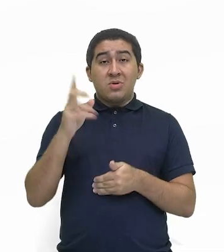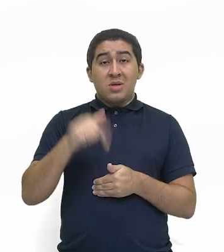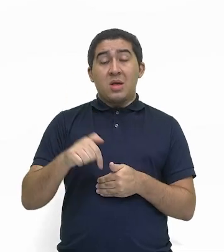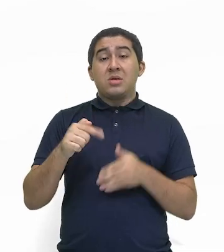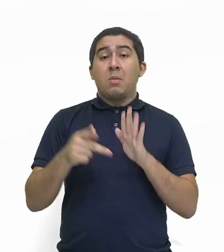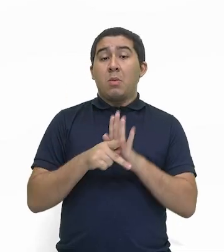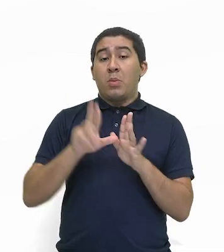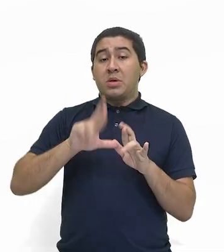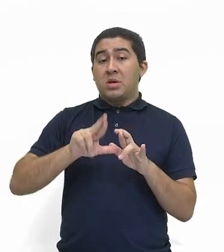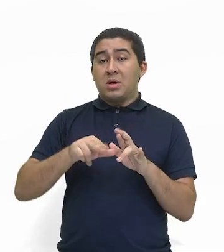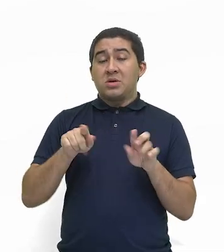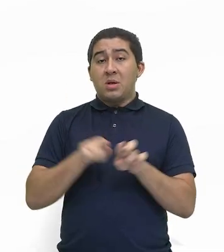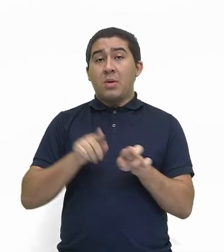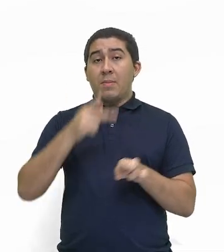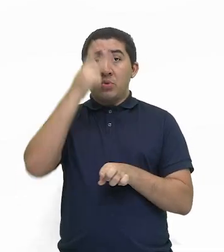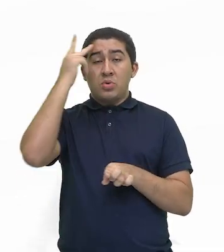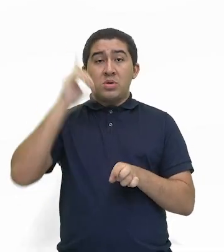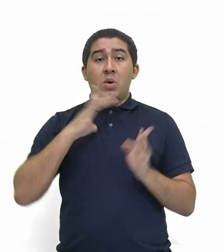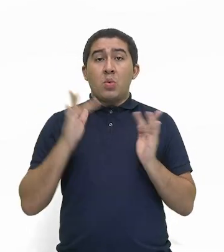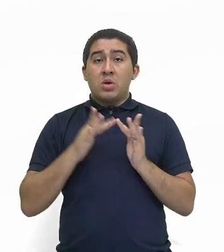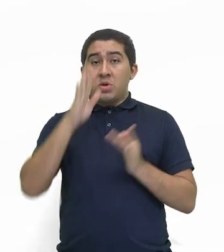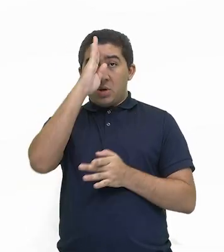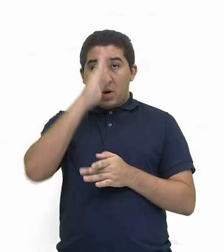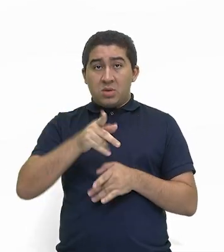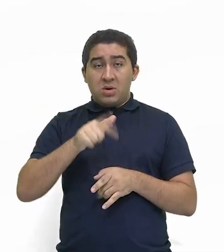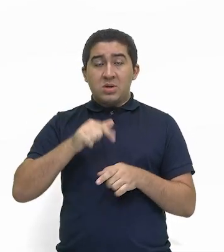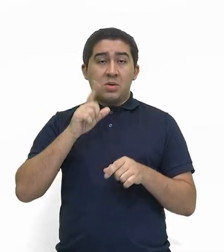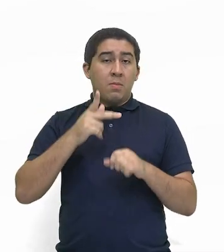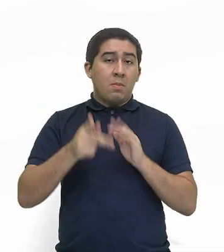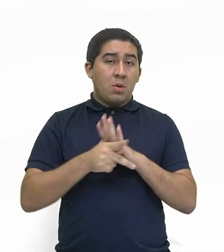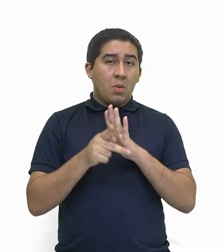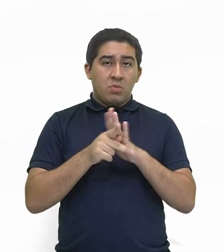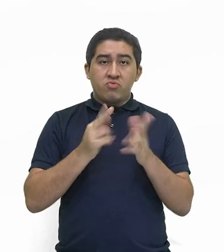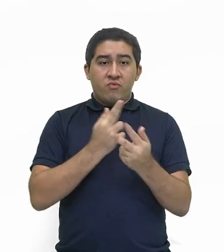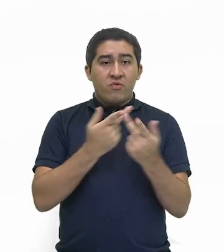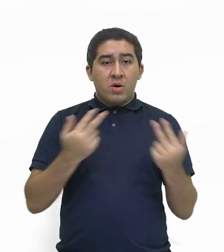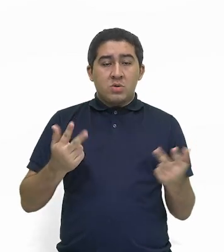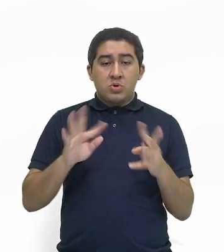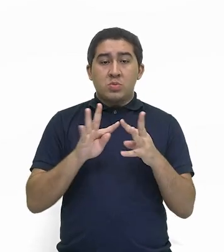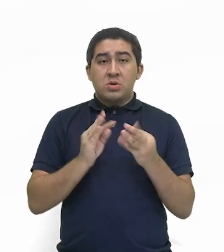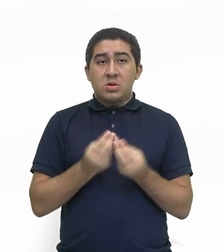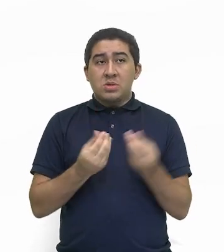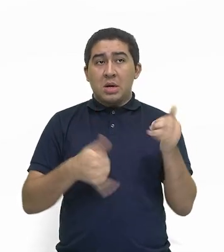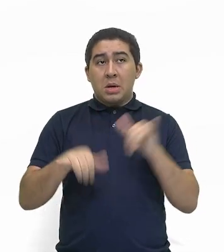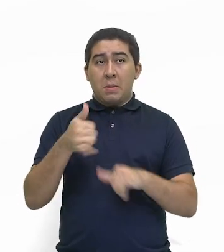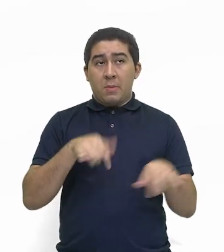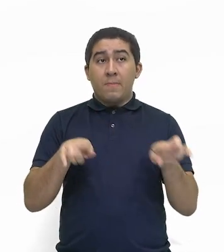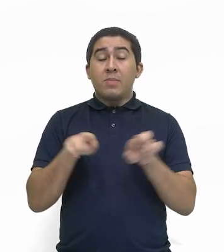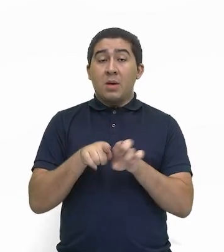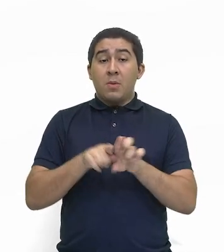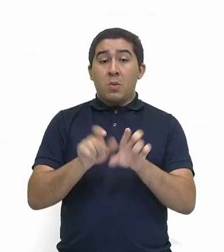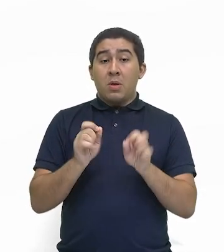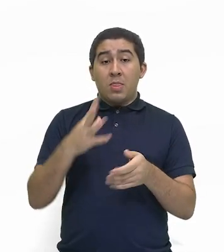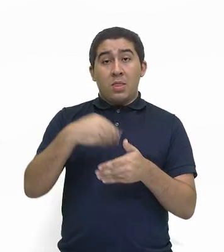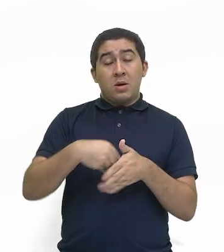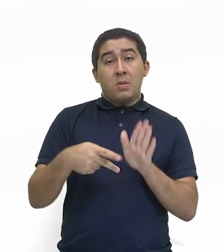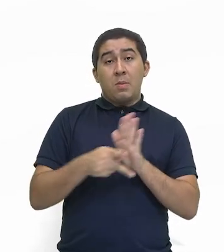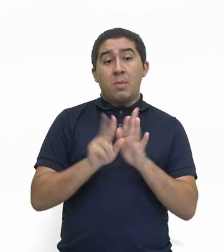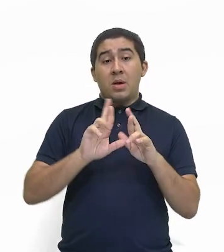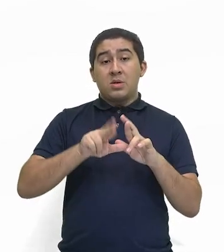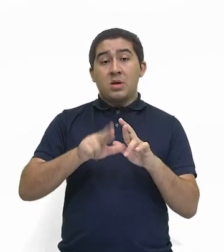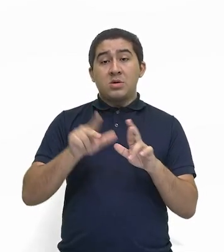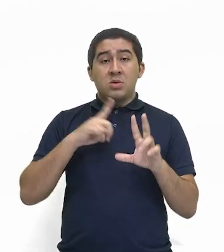a pessoa tem um contato direto com esses metais pesados, né? E também, dentro da